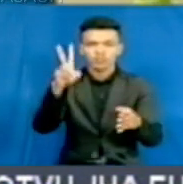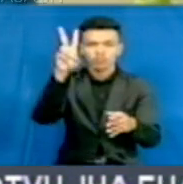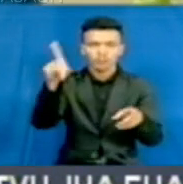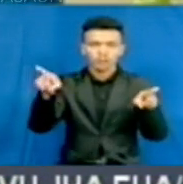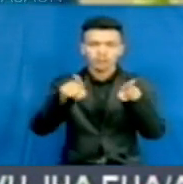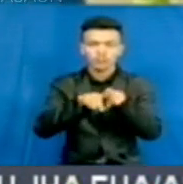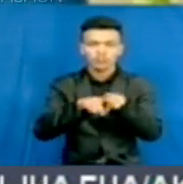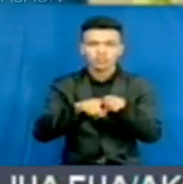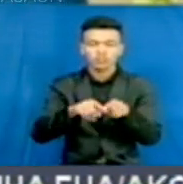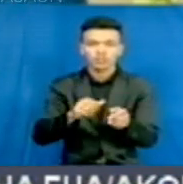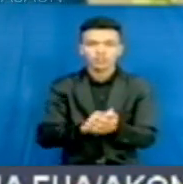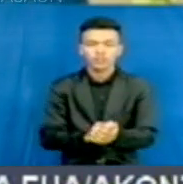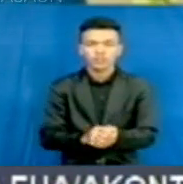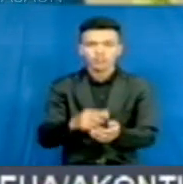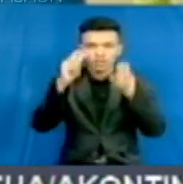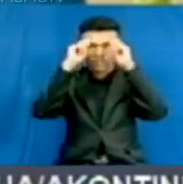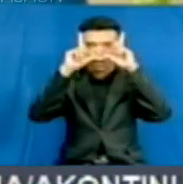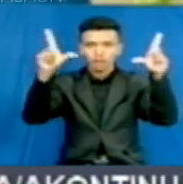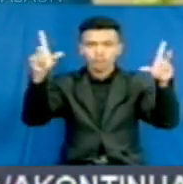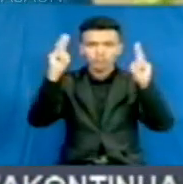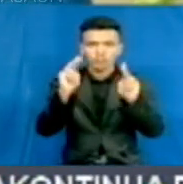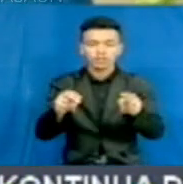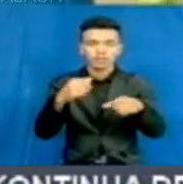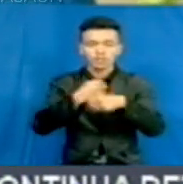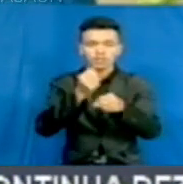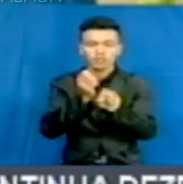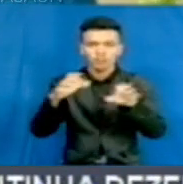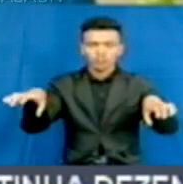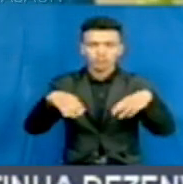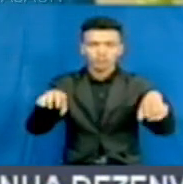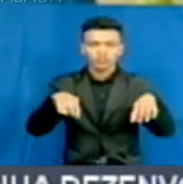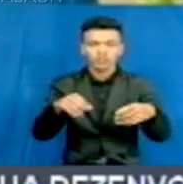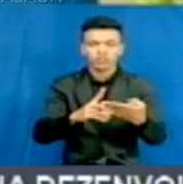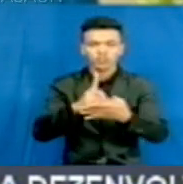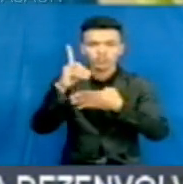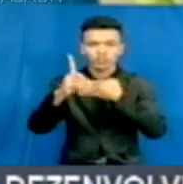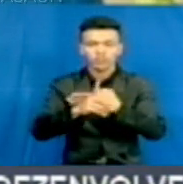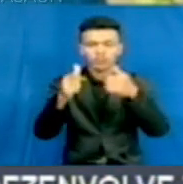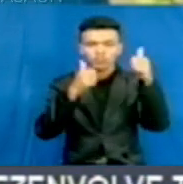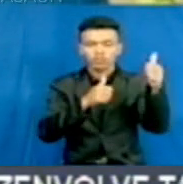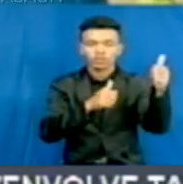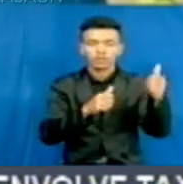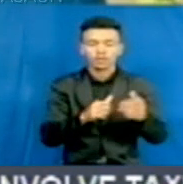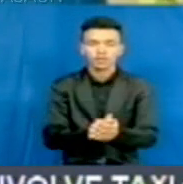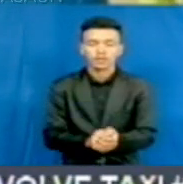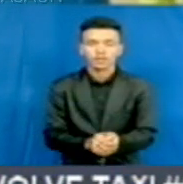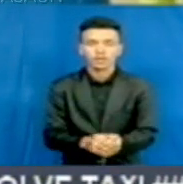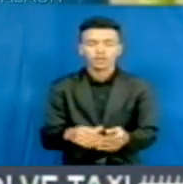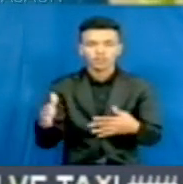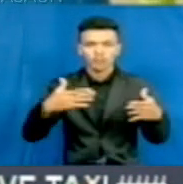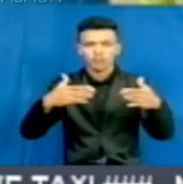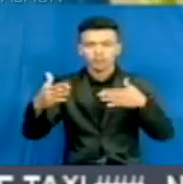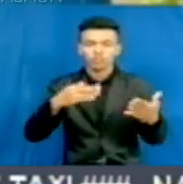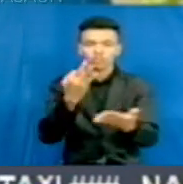Instituto Nebe Timor-Leste precisa de halo serviço e de garantir desenvolvimento tuir padrão de desenvolvimento sustentável e de selo que mobiliza